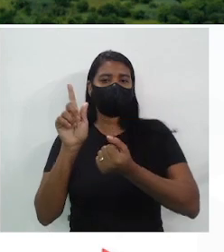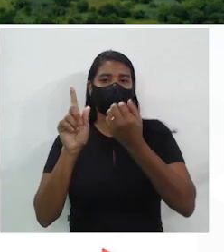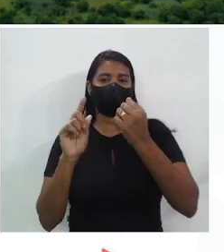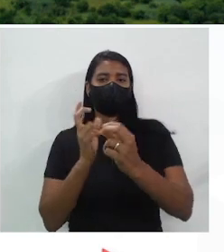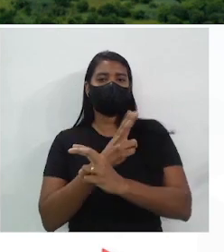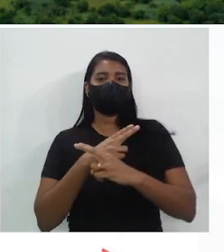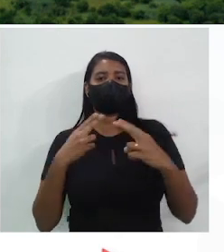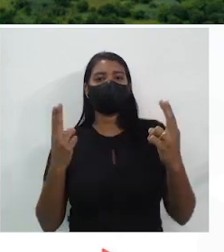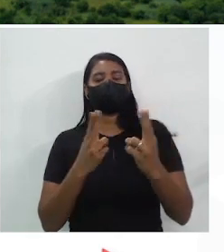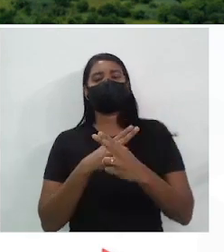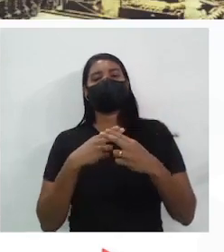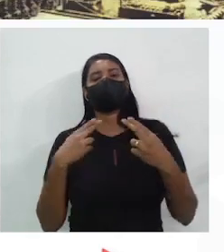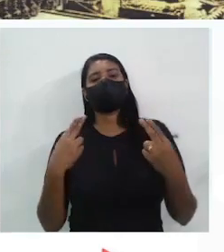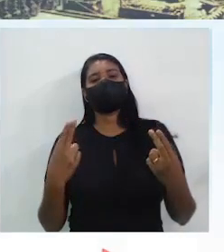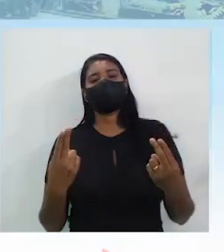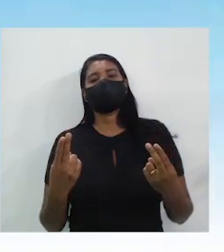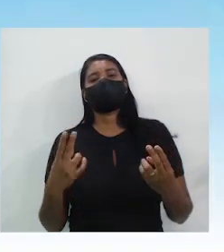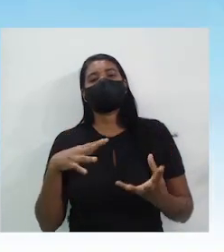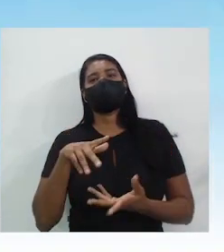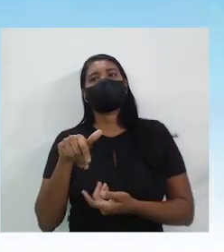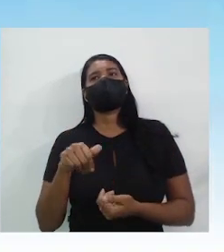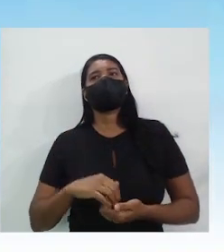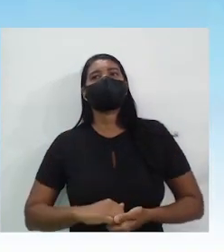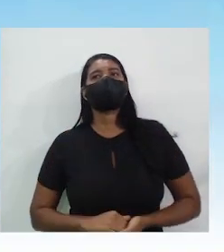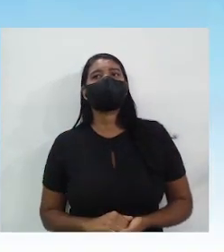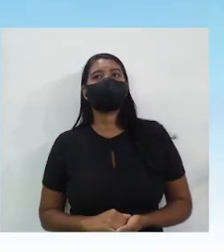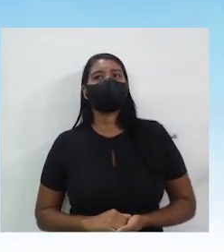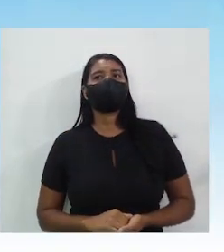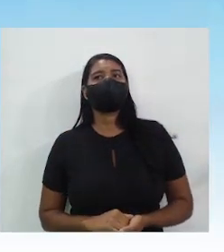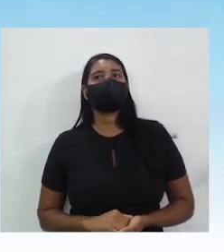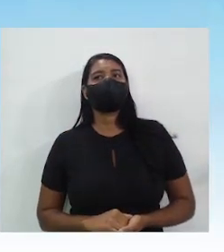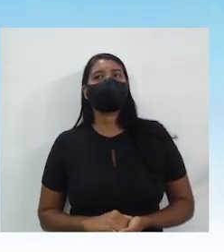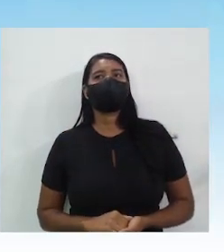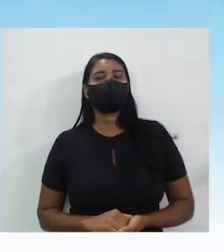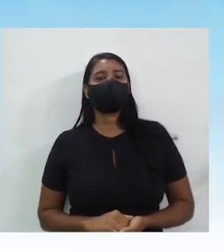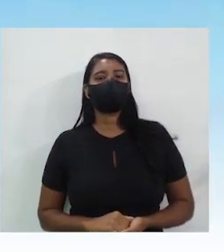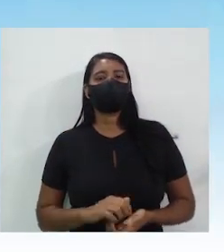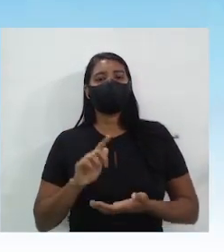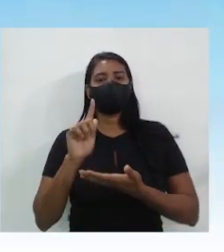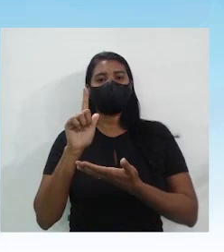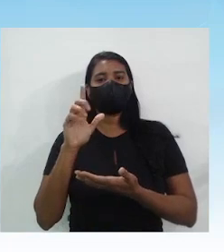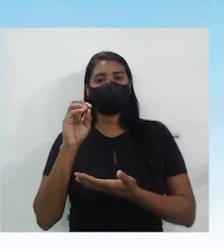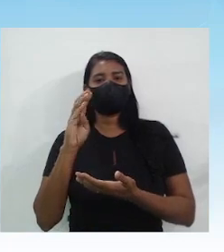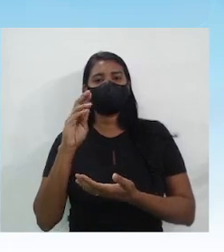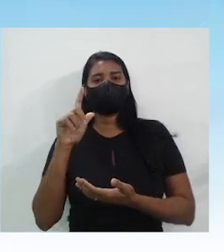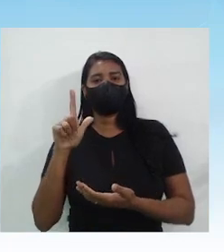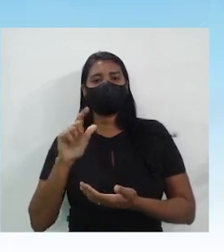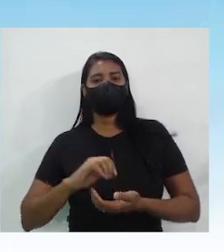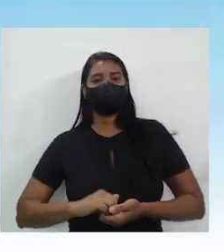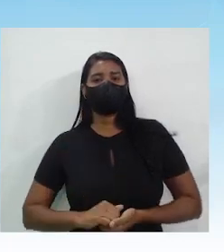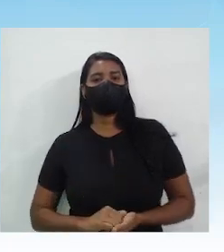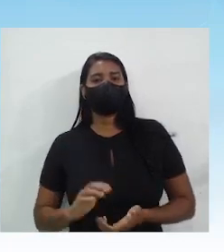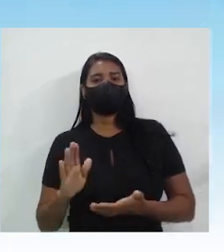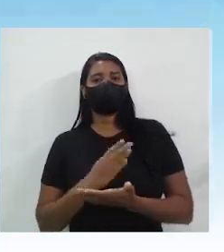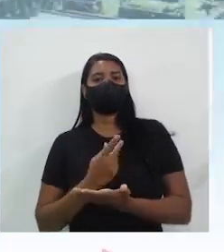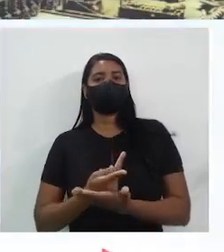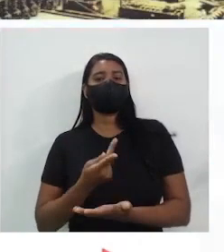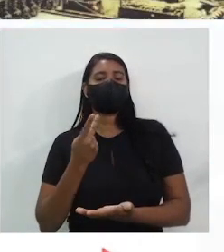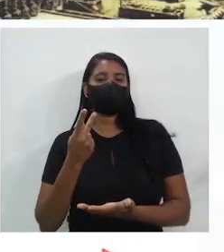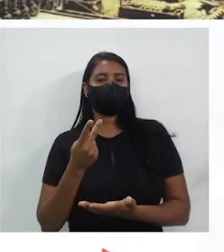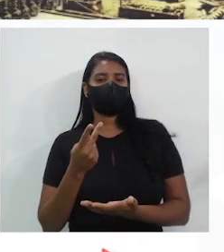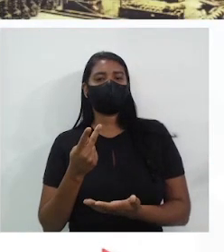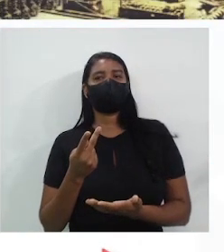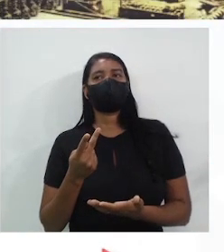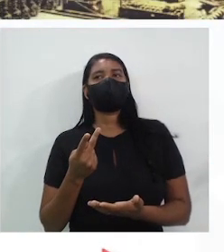que proporcionam ali o aquecimento global, no caso, o global. Muitas vezes vai desviar